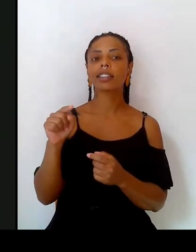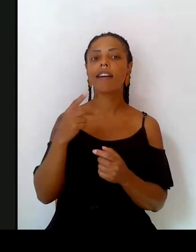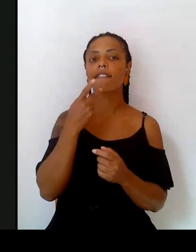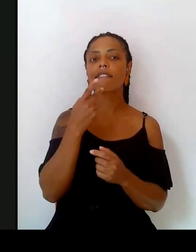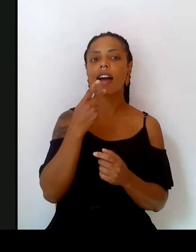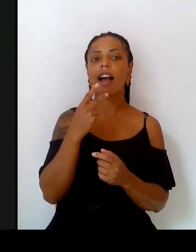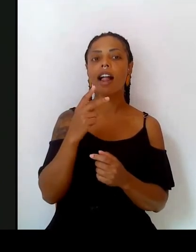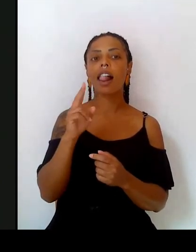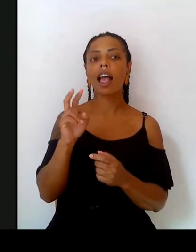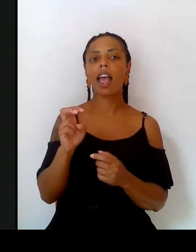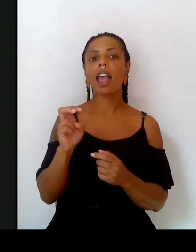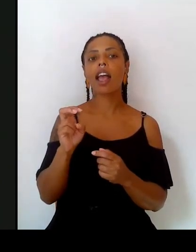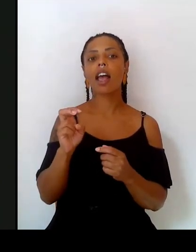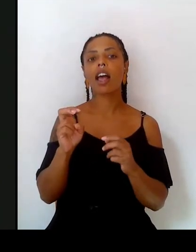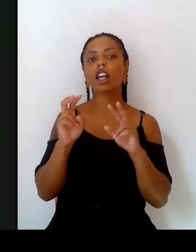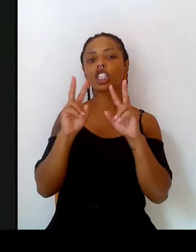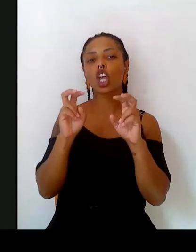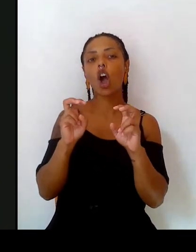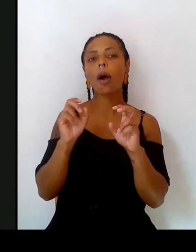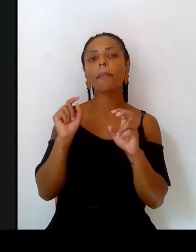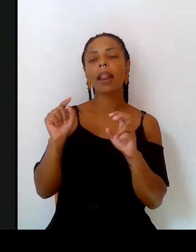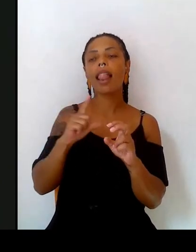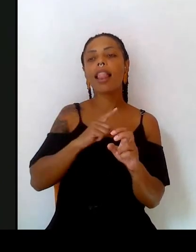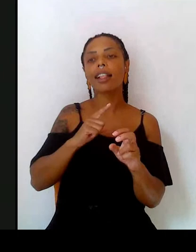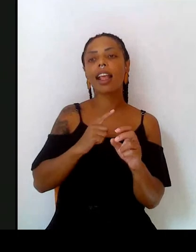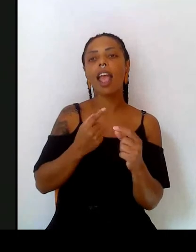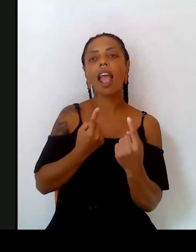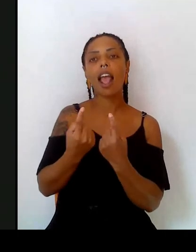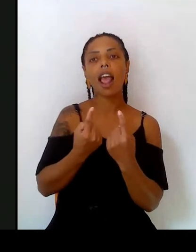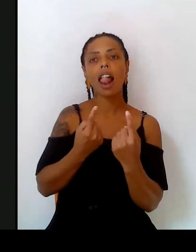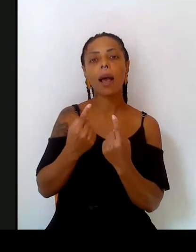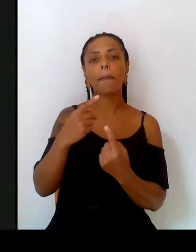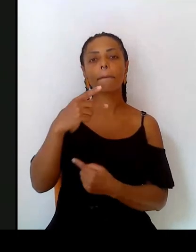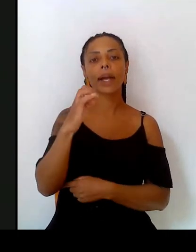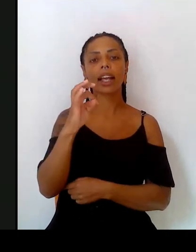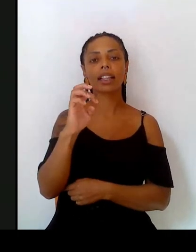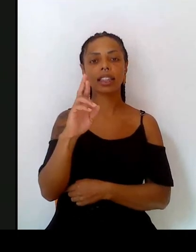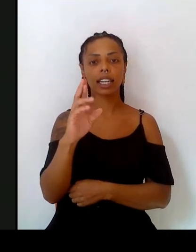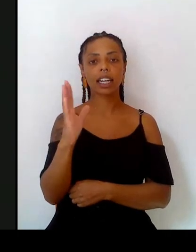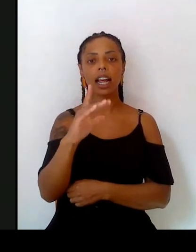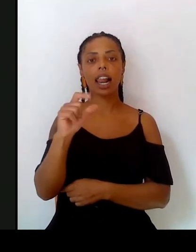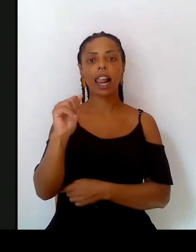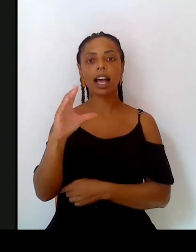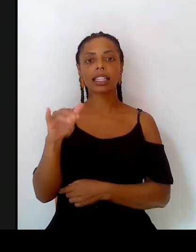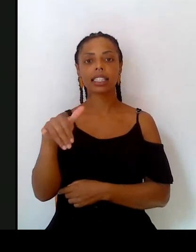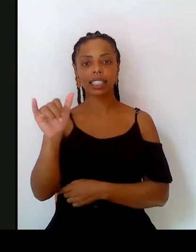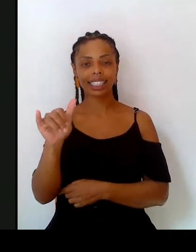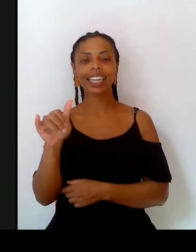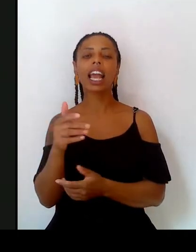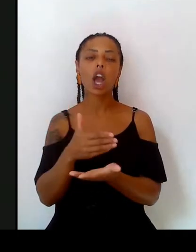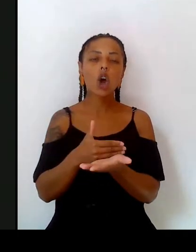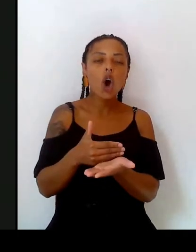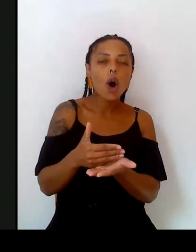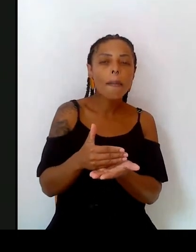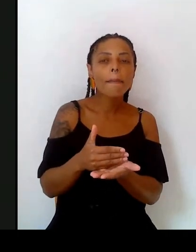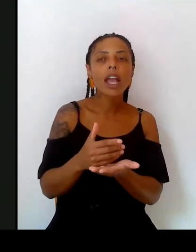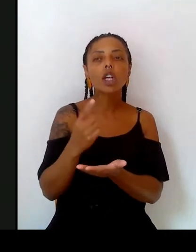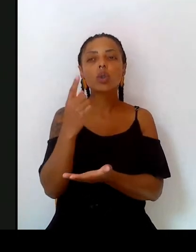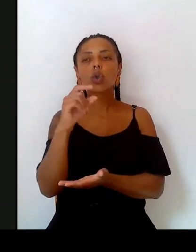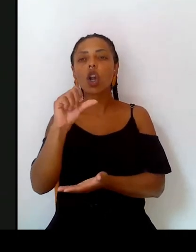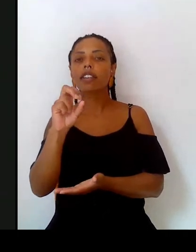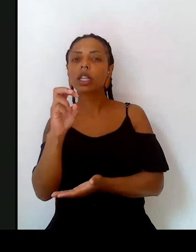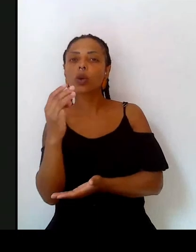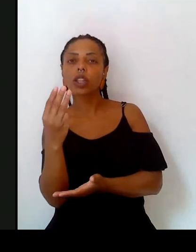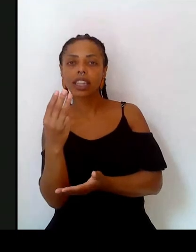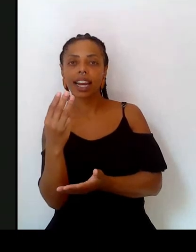ao seu relacionamento com Peter Lace que aconteceu no começo da década de 1953